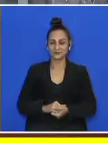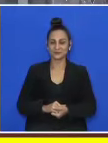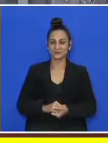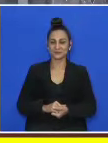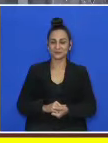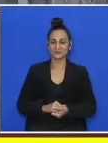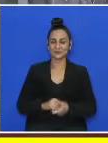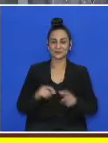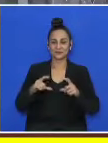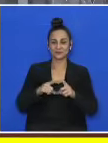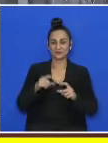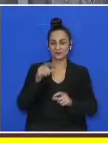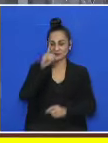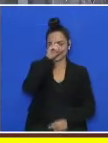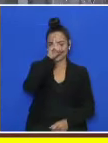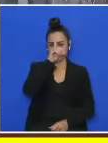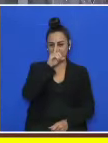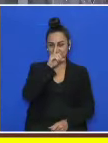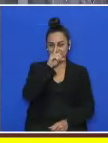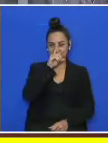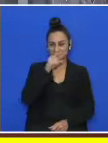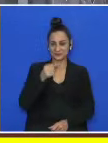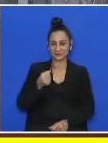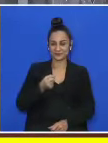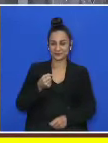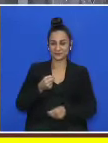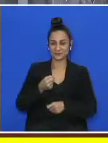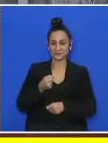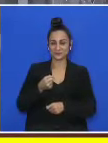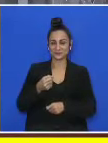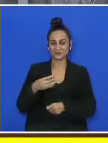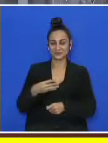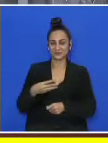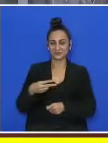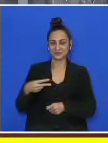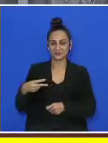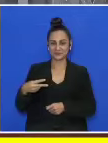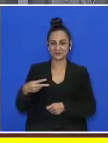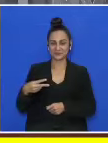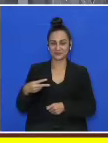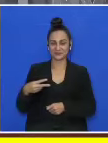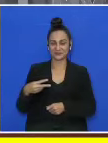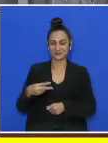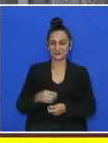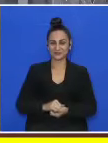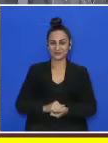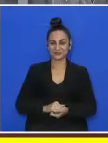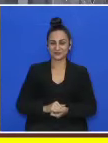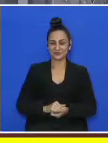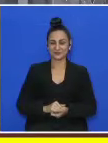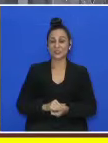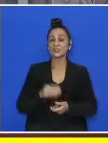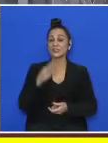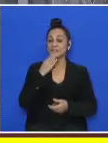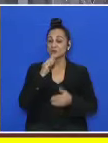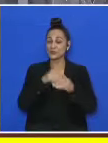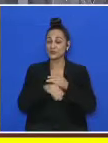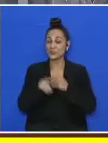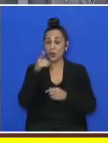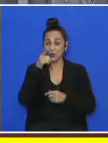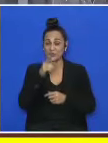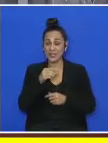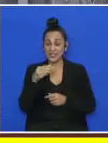Bola amarela, número 42. Amarela 42. Na Time Mania você ganha